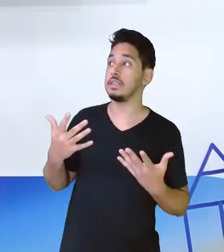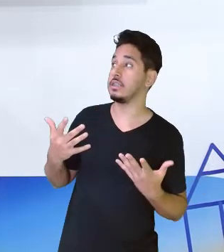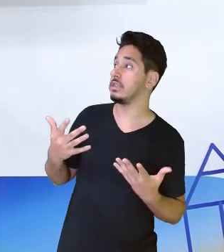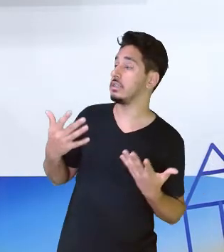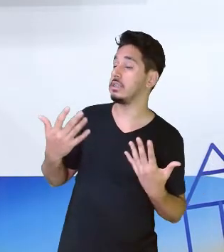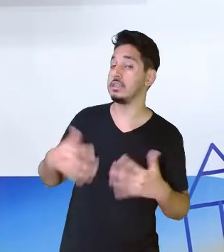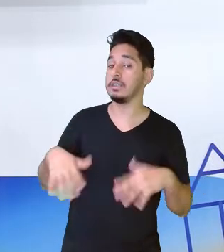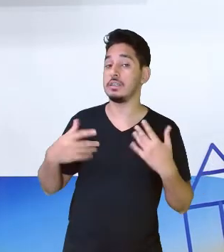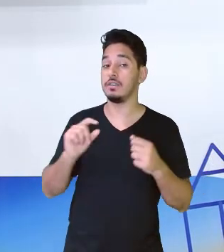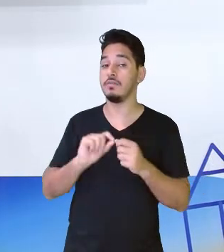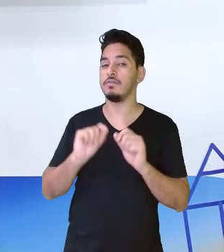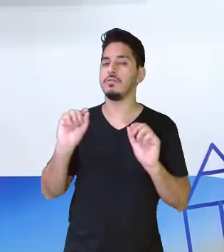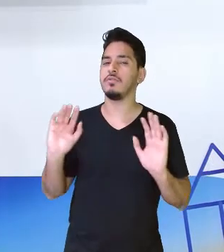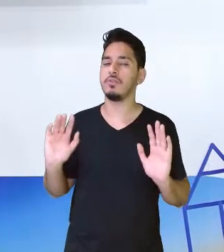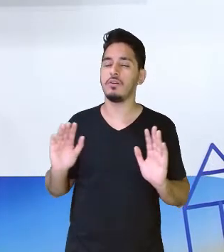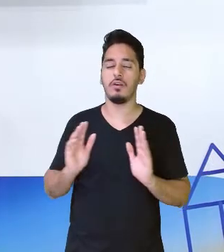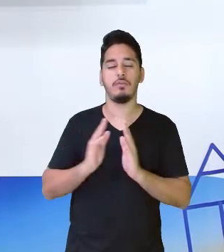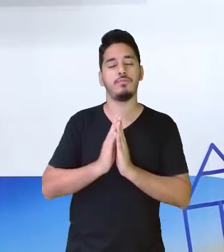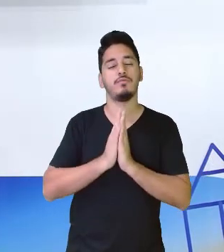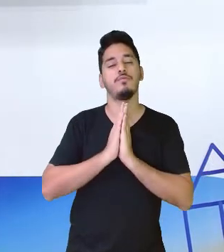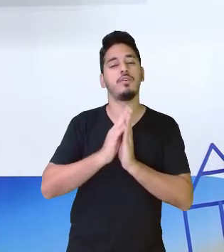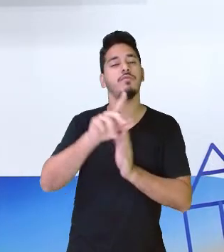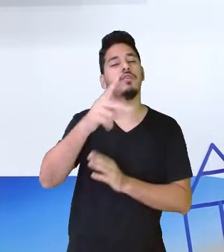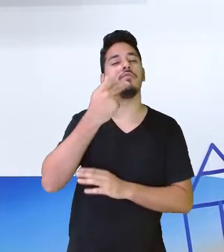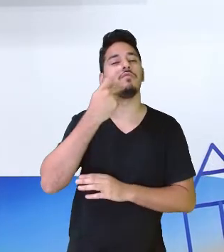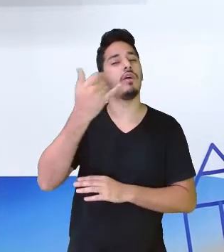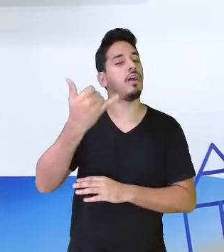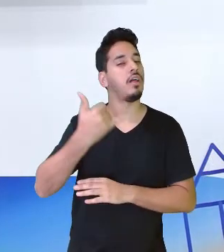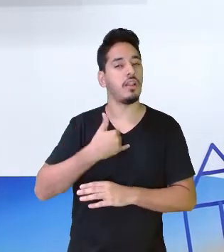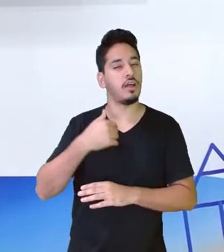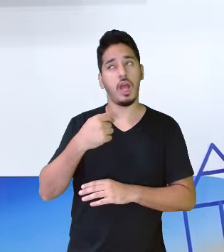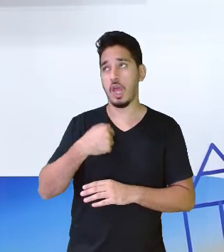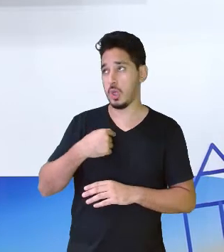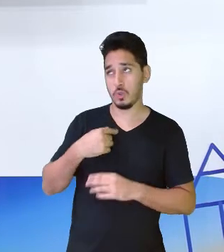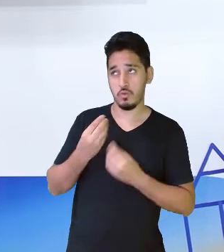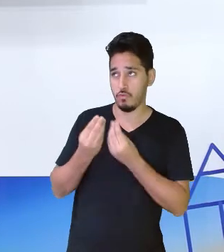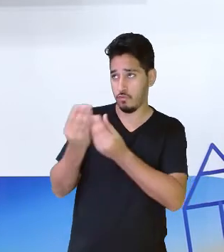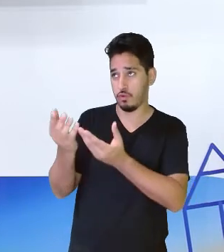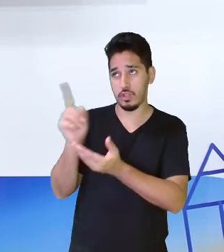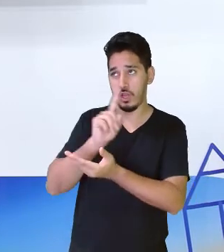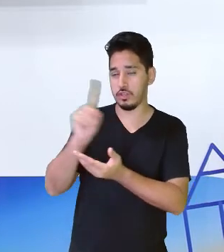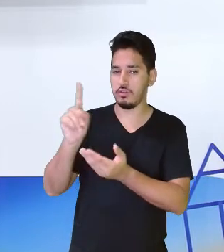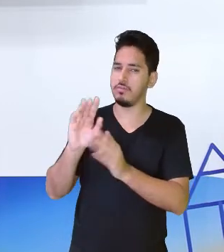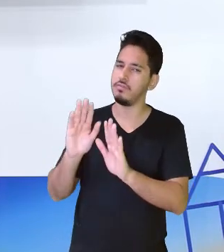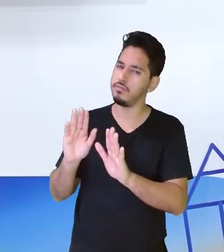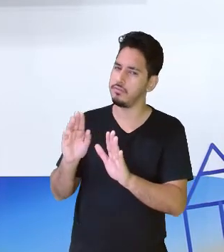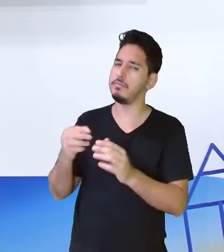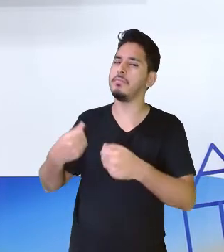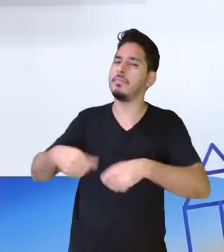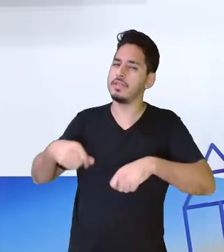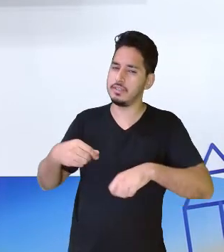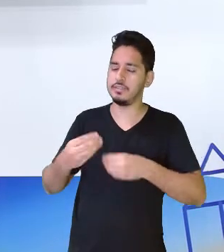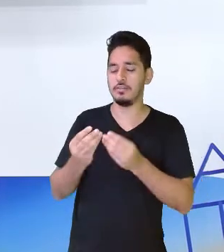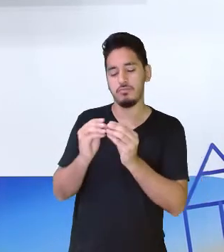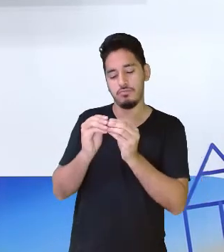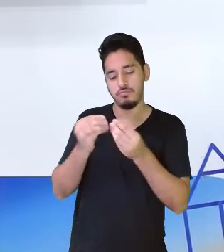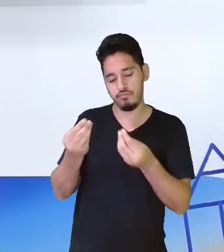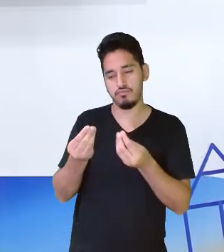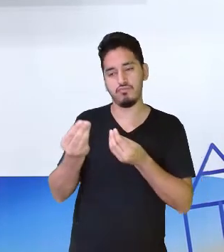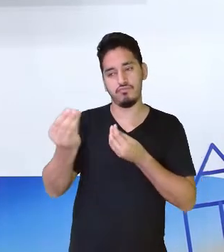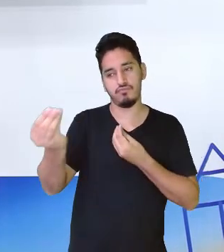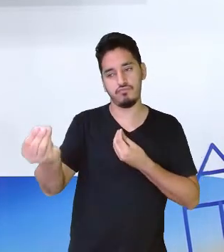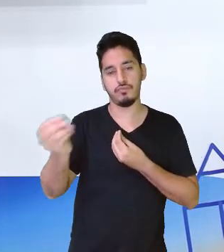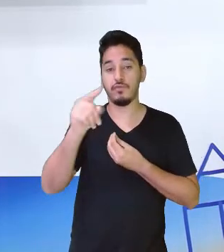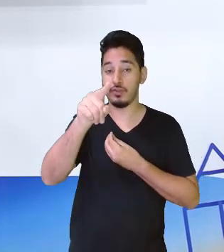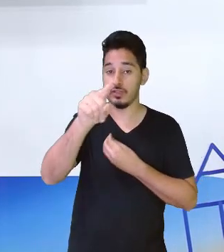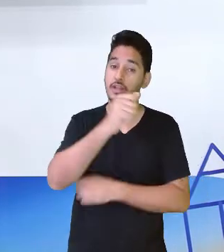fazer? Por favor, não me diga que não vai dividir essa pizza com seu primo ou a sua prima, hein? Você, que